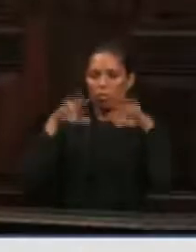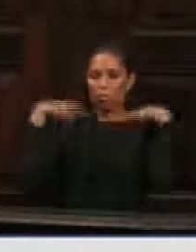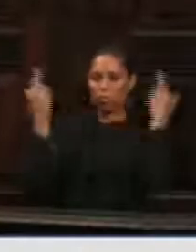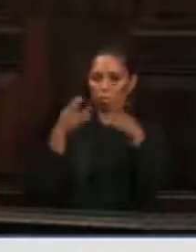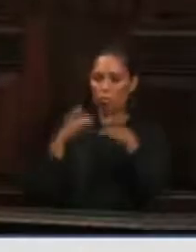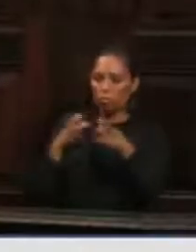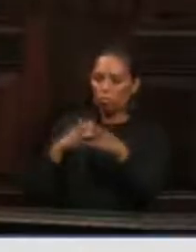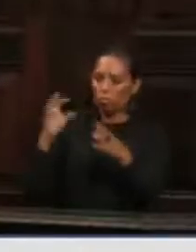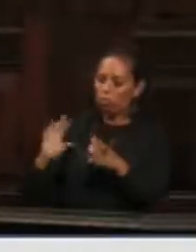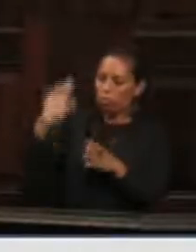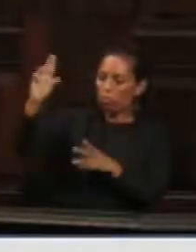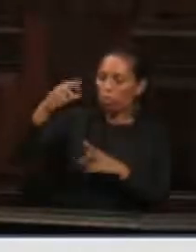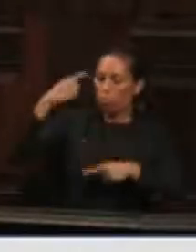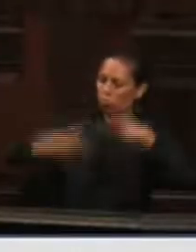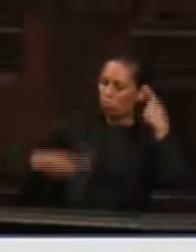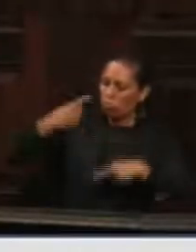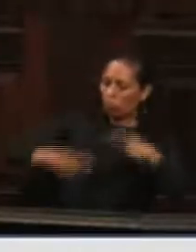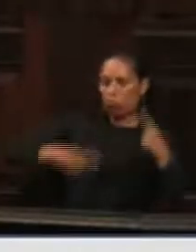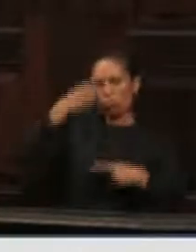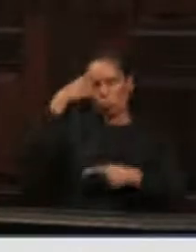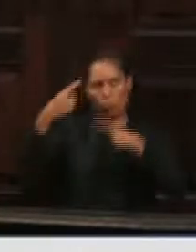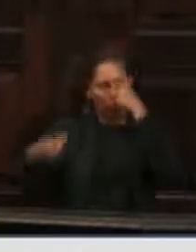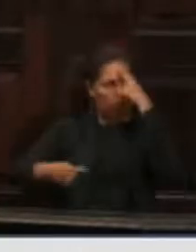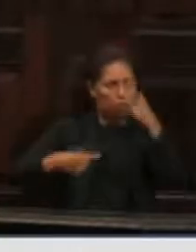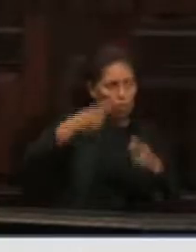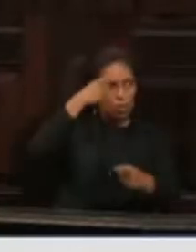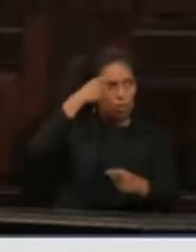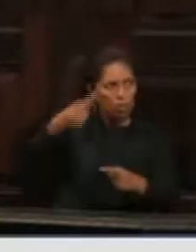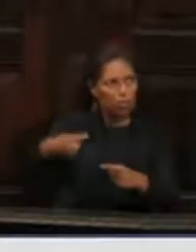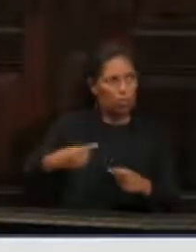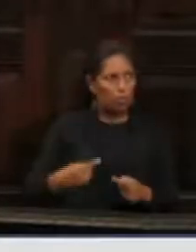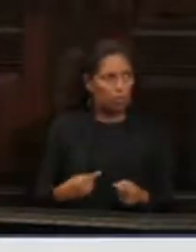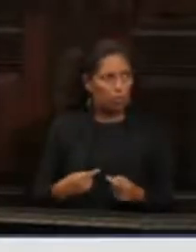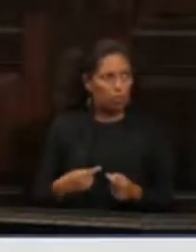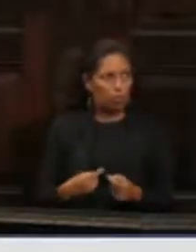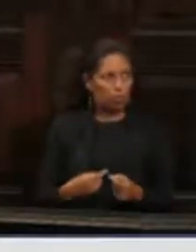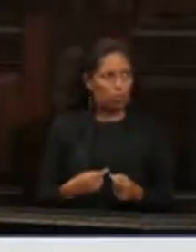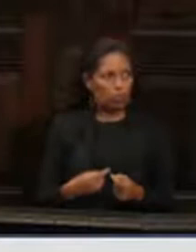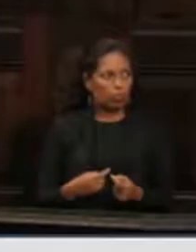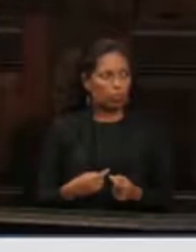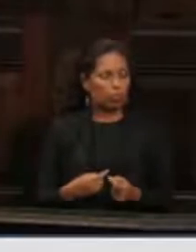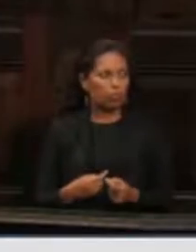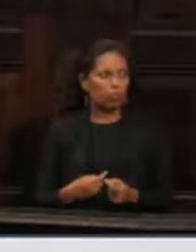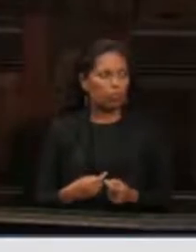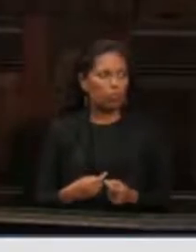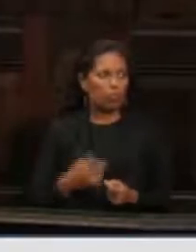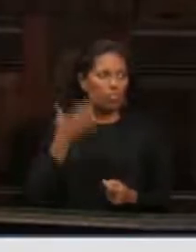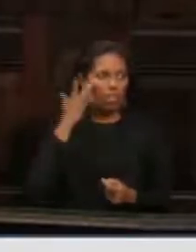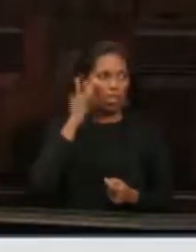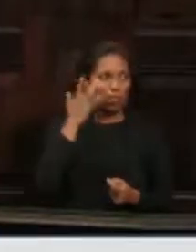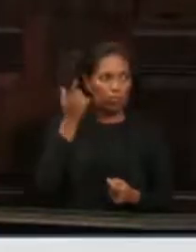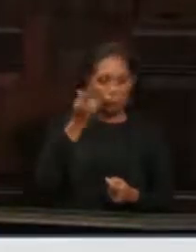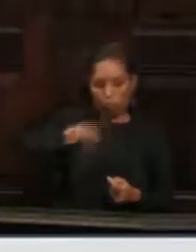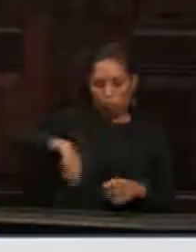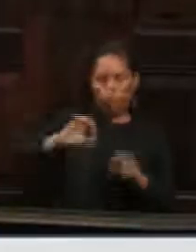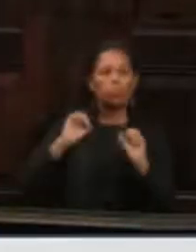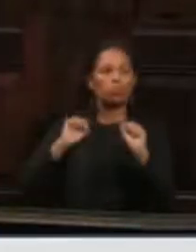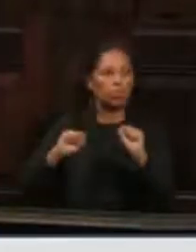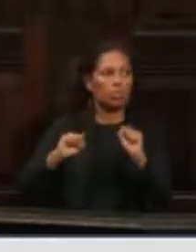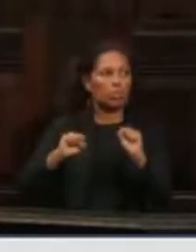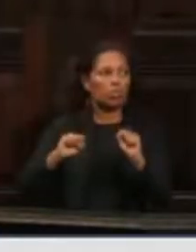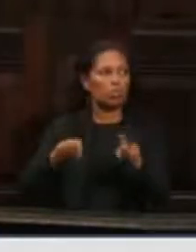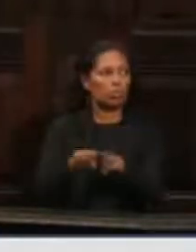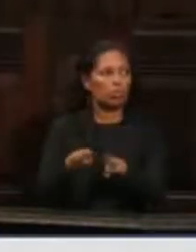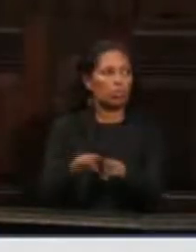pode amenizar a situação. A deputada Marta Rocha propôs uma ideia muito interessante, de que a gente possa trazer também a